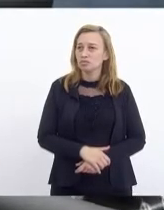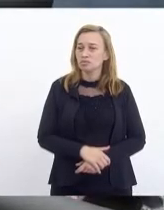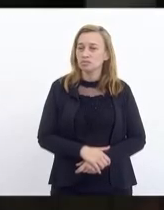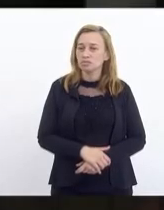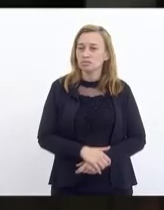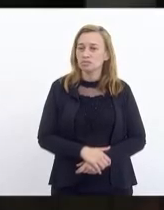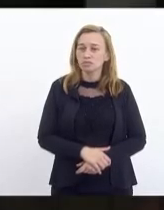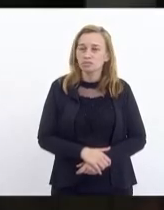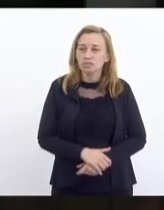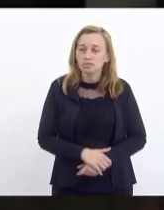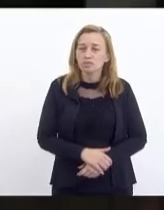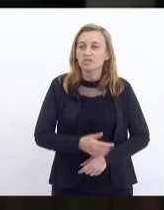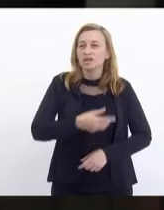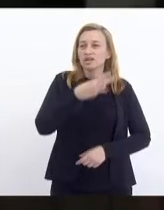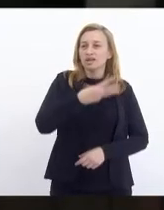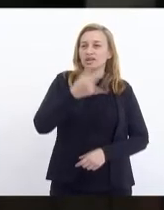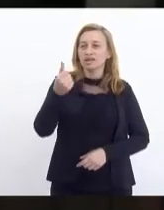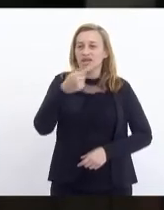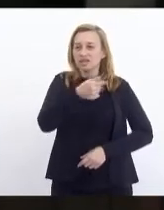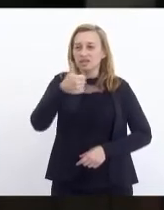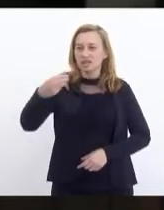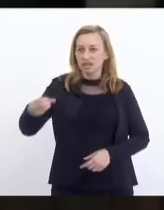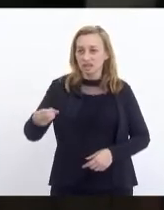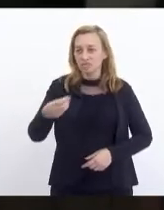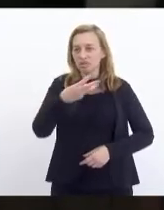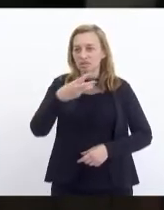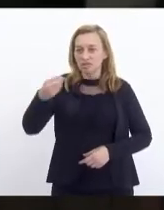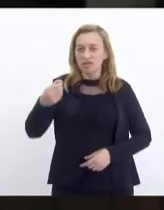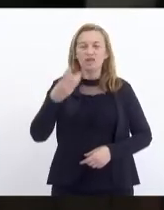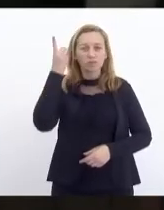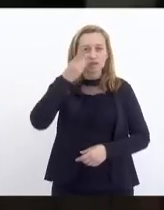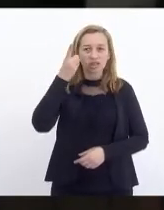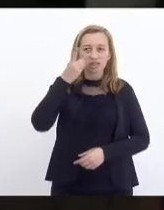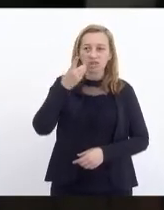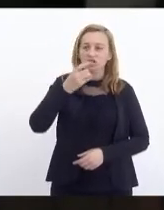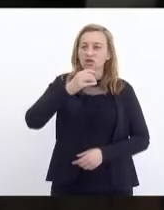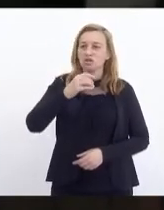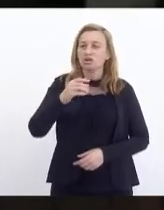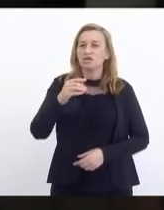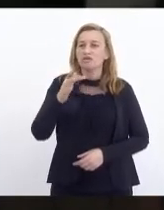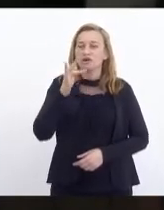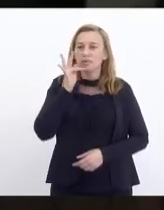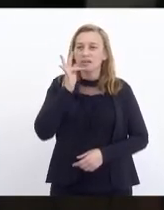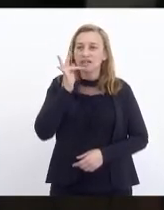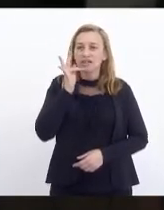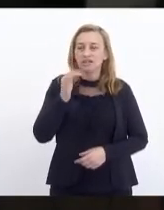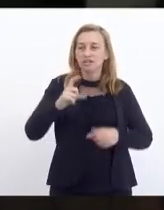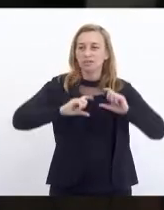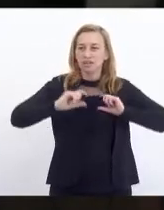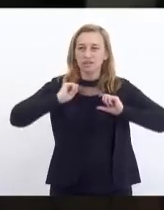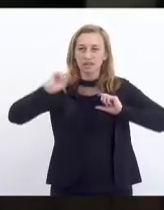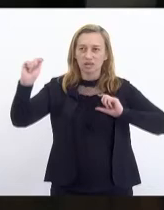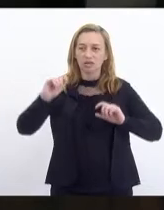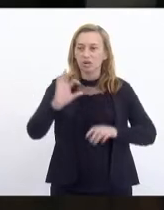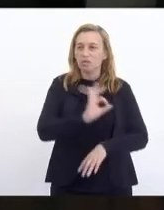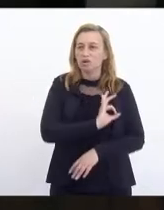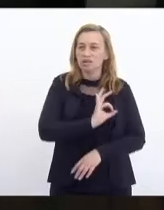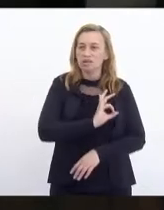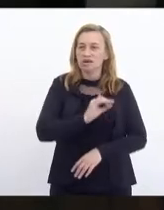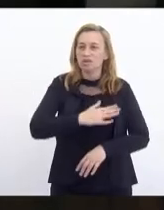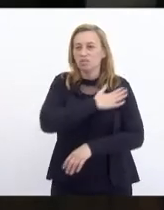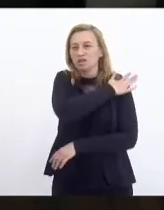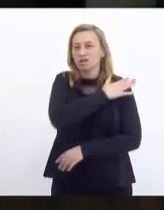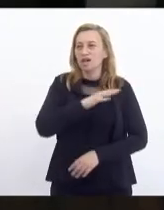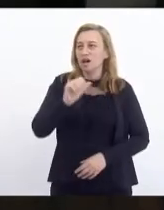Projeto de resolução 673-2021, de autoria do deputado Jorge Felipe Neto, que concede a medalha Tiradentes, respectivo diploma, ao policial militar